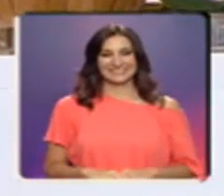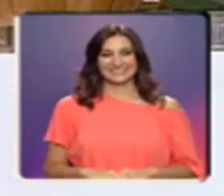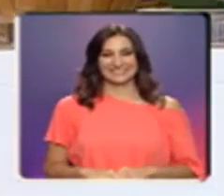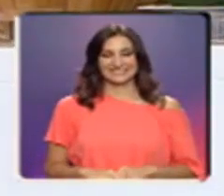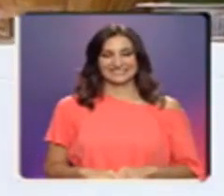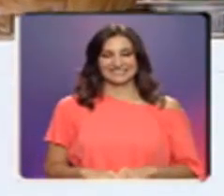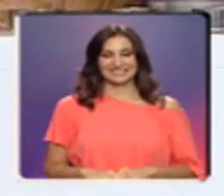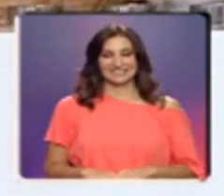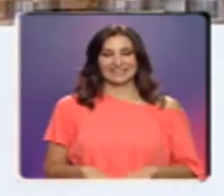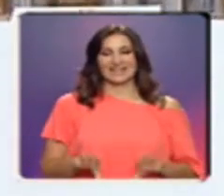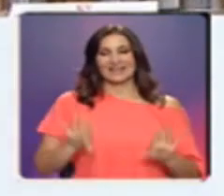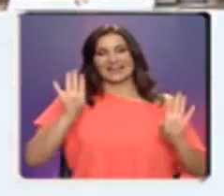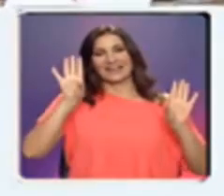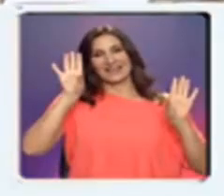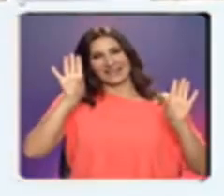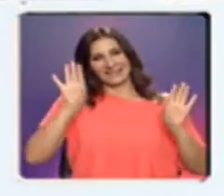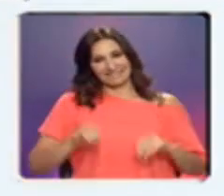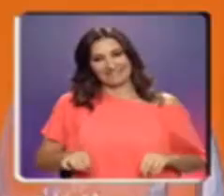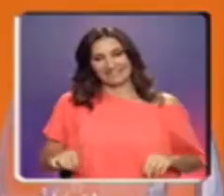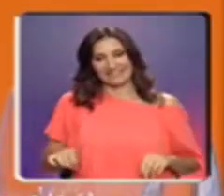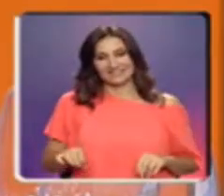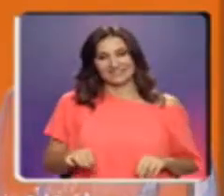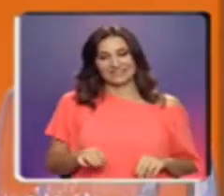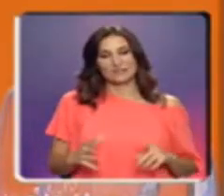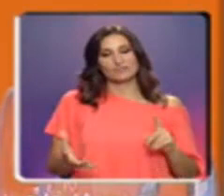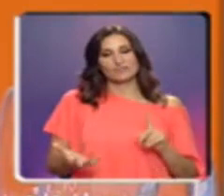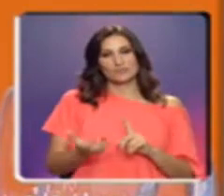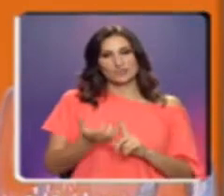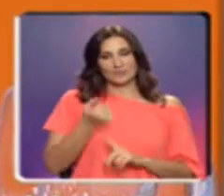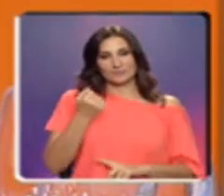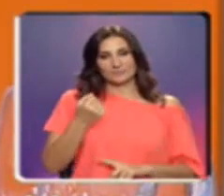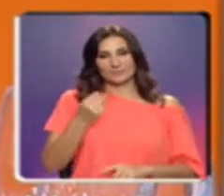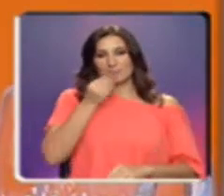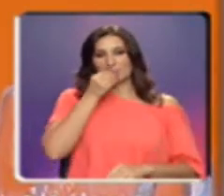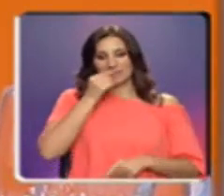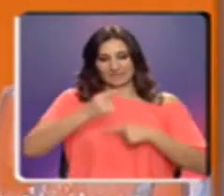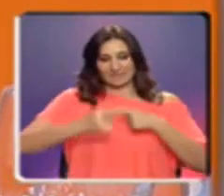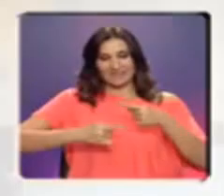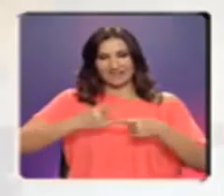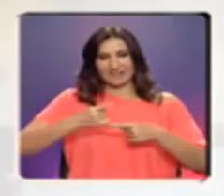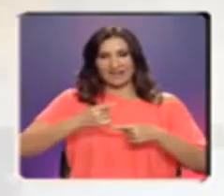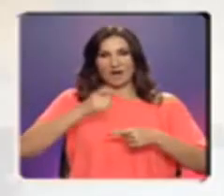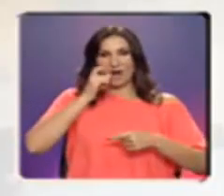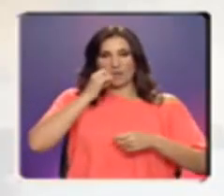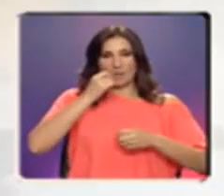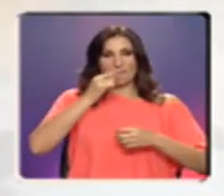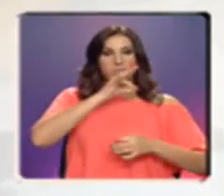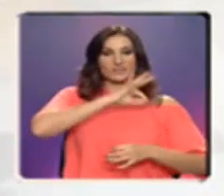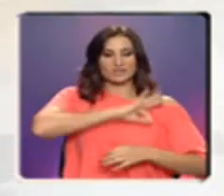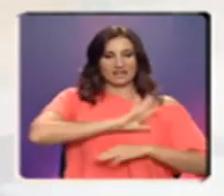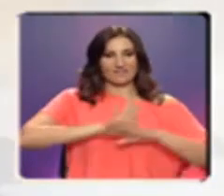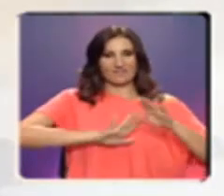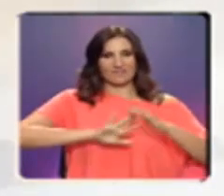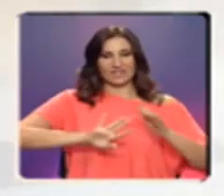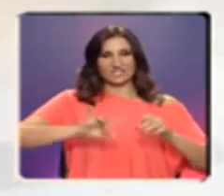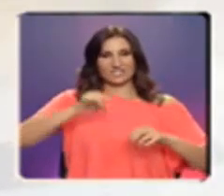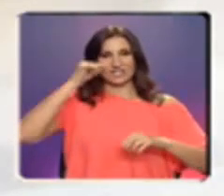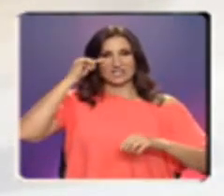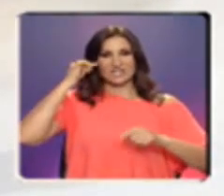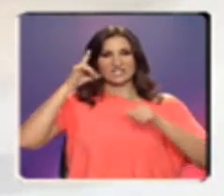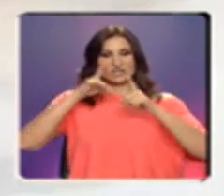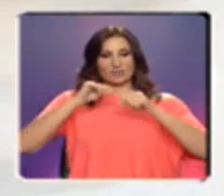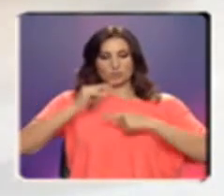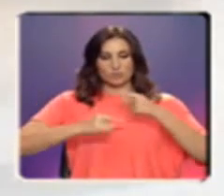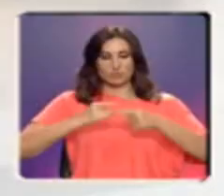Está bem, sim senhora, sim senhora. Consegui trazer-lhe o Sushi Man de propósito para si. Excelente. Ouvi dizer que é das